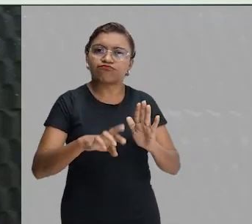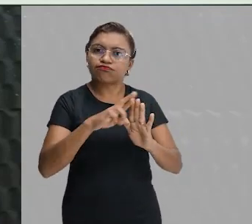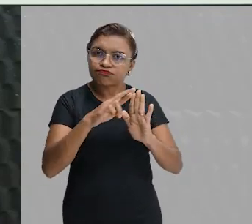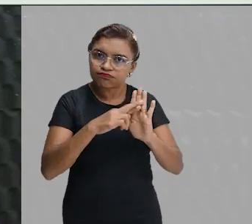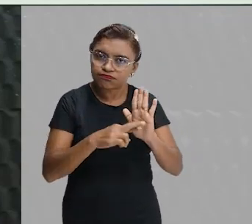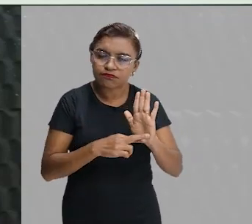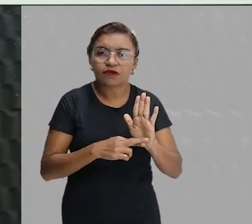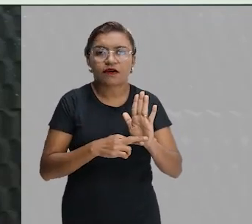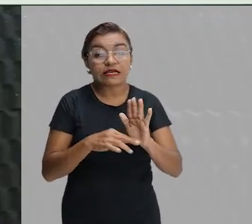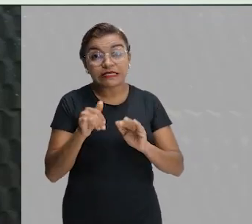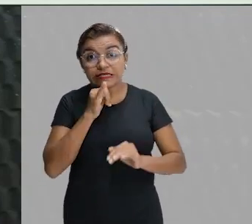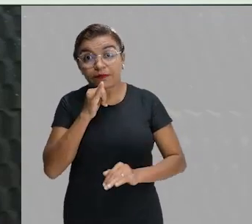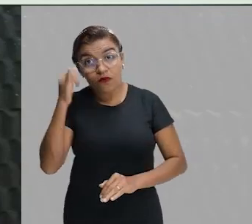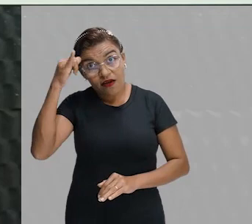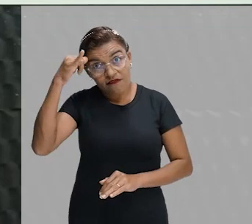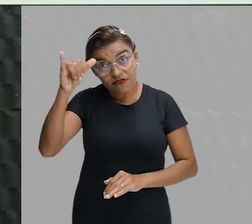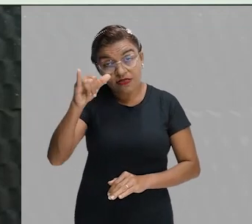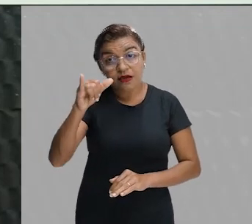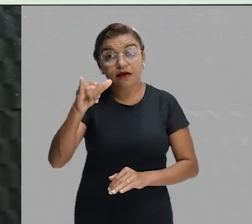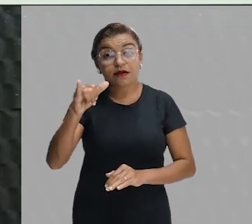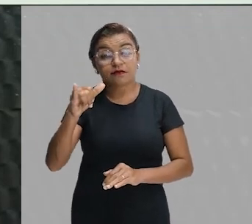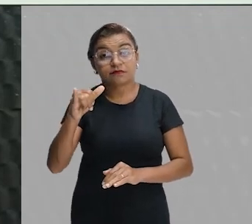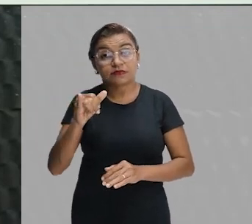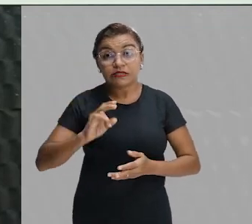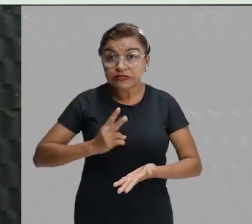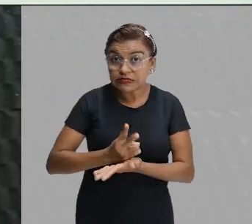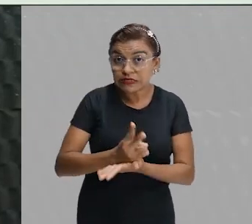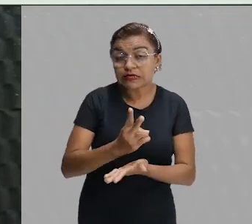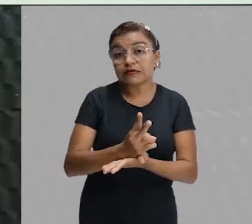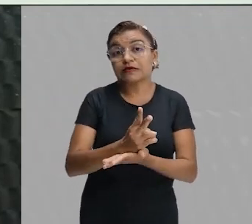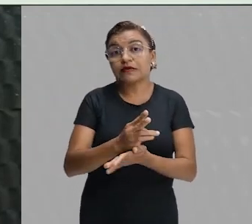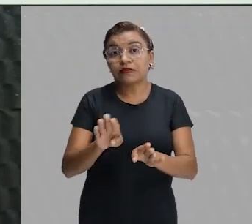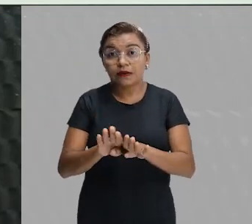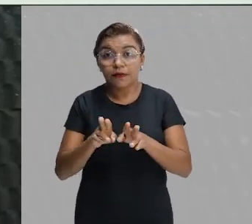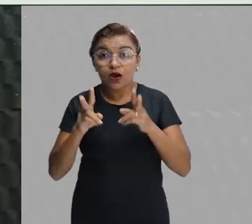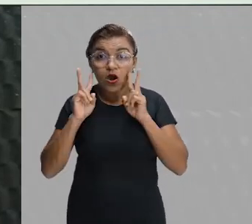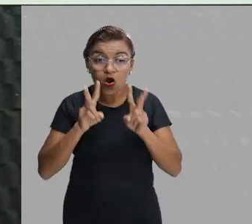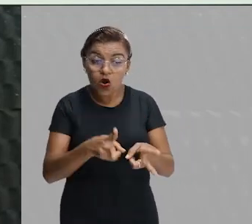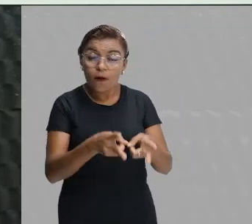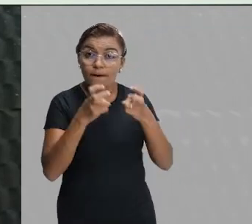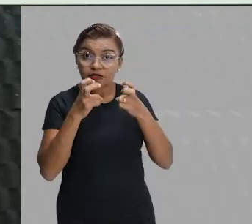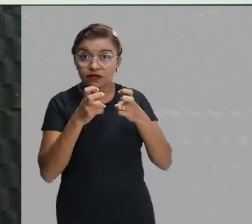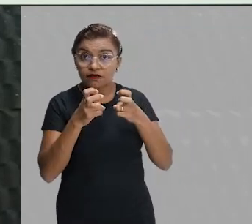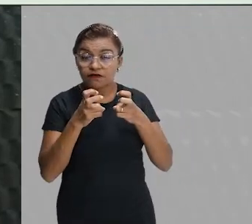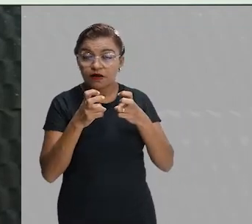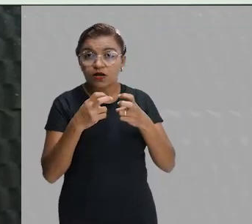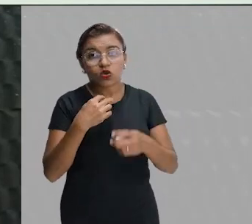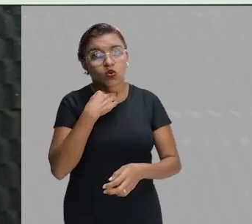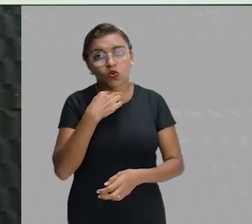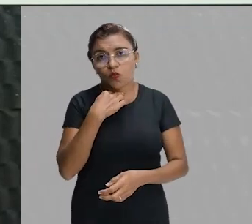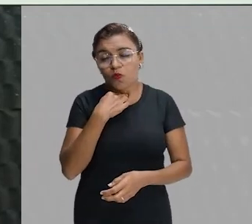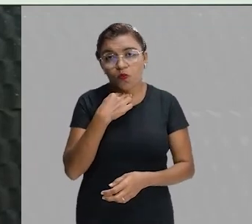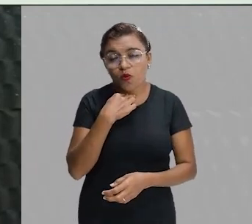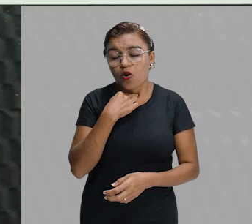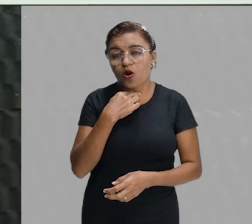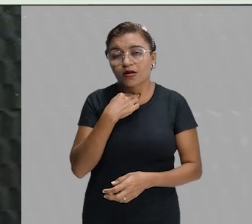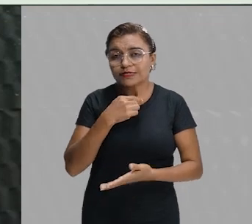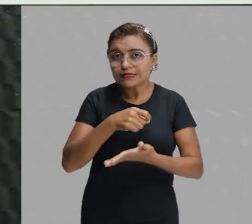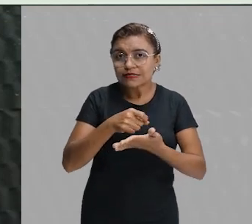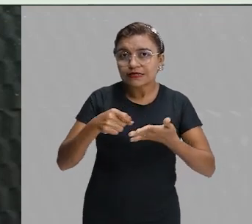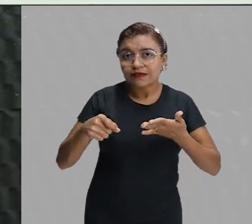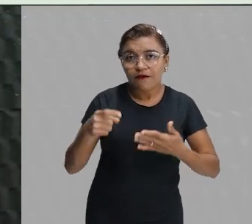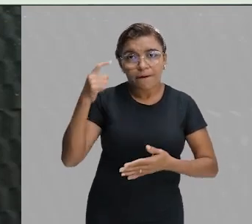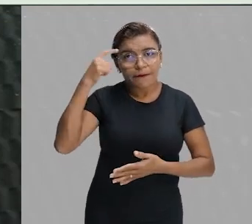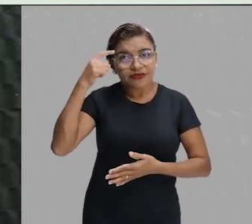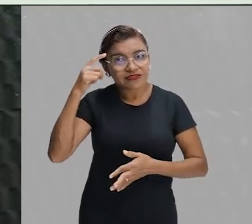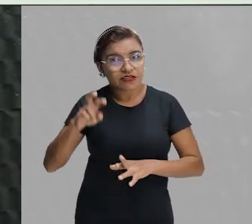deve evitar, você deve seguir, você deve observar que você não pode falar ou escrever coisas contrárias sobre o mesmo assunto ou o